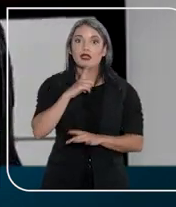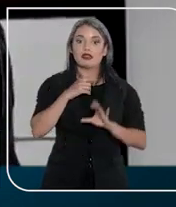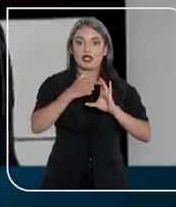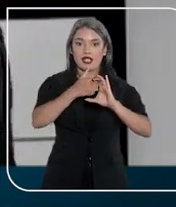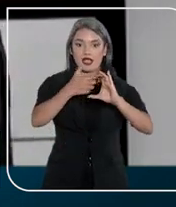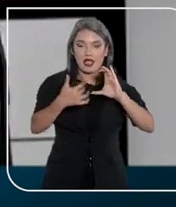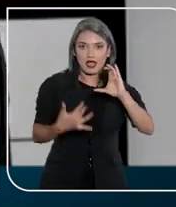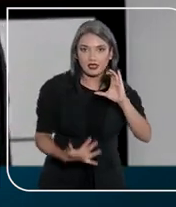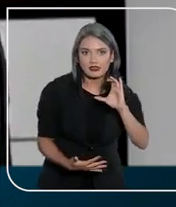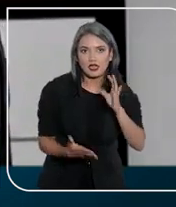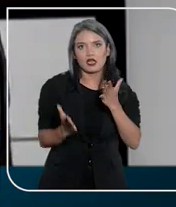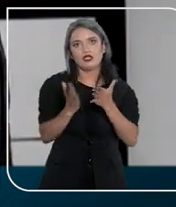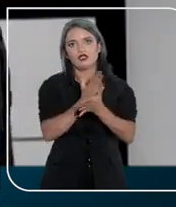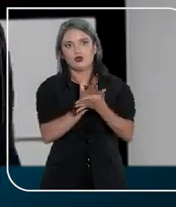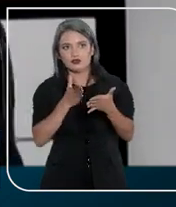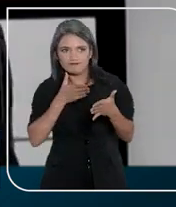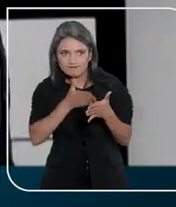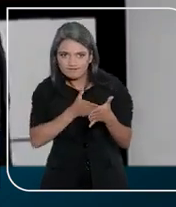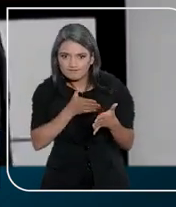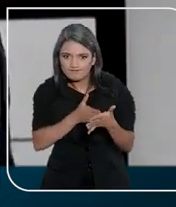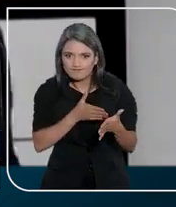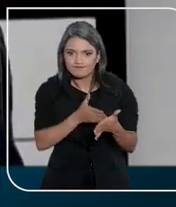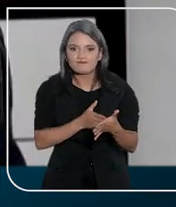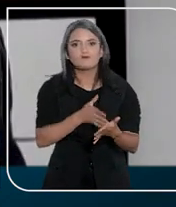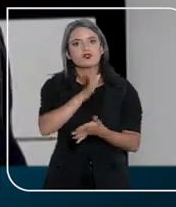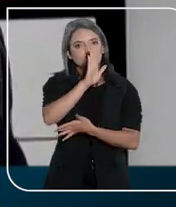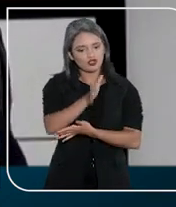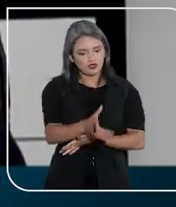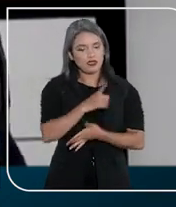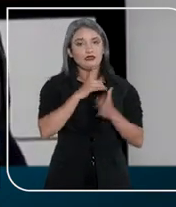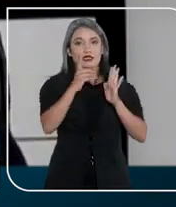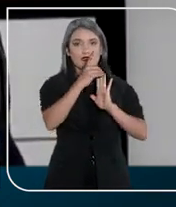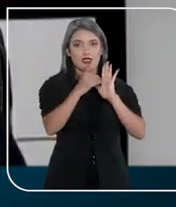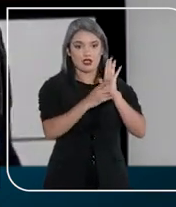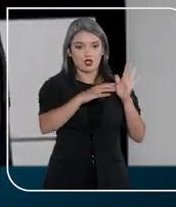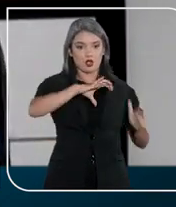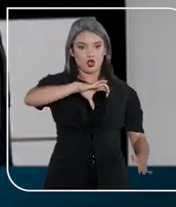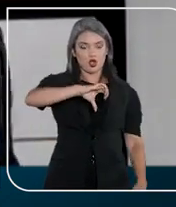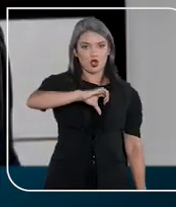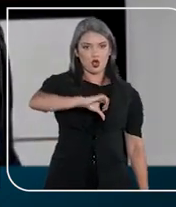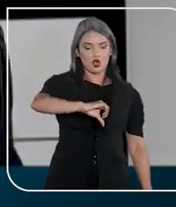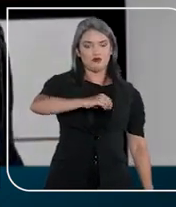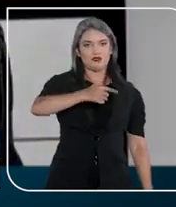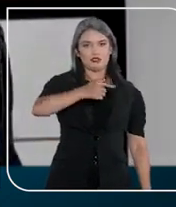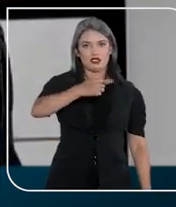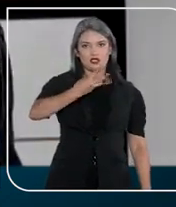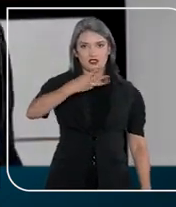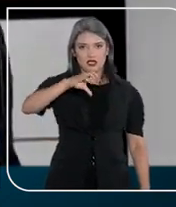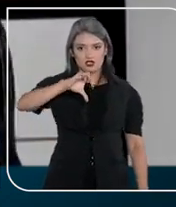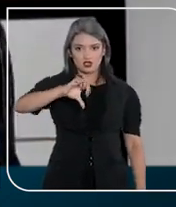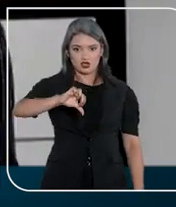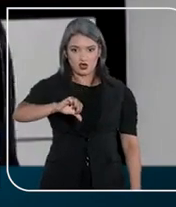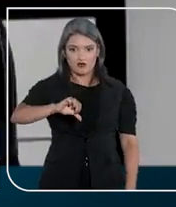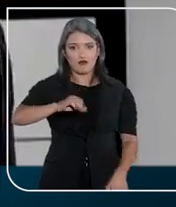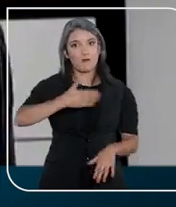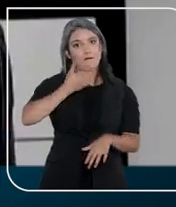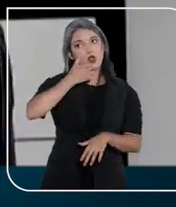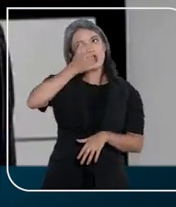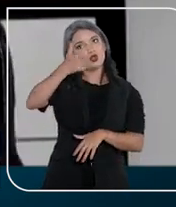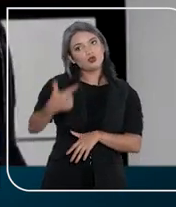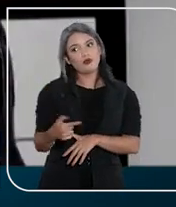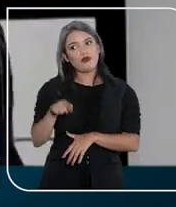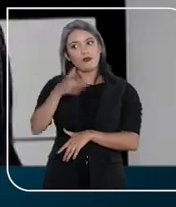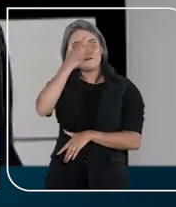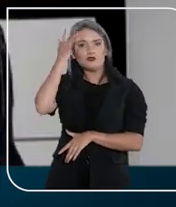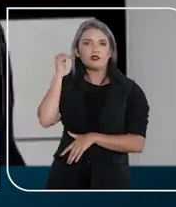características restritivas ou impeditivas, como já dispõe o decreto 9739, ao invés de cogitar que ele tenha que se adequar a uma